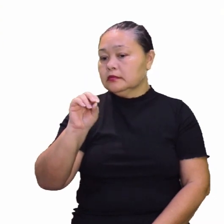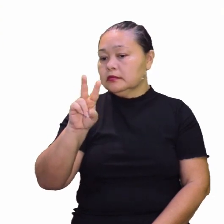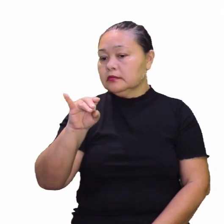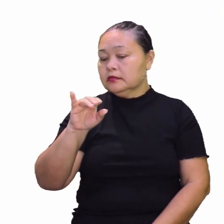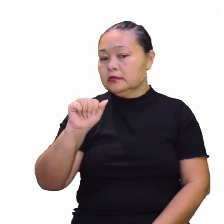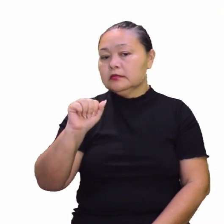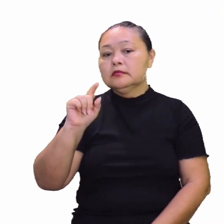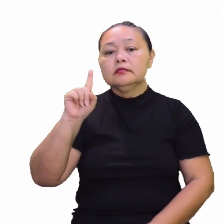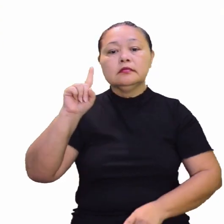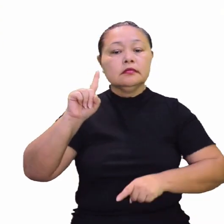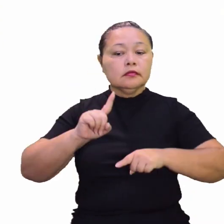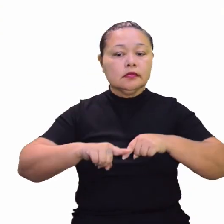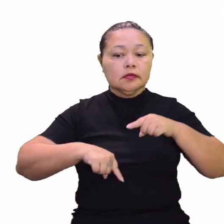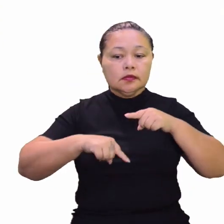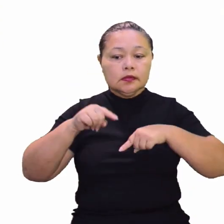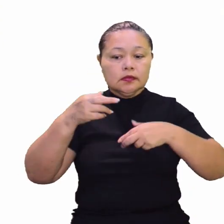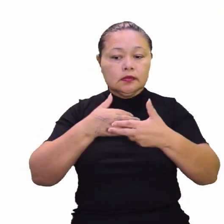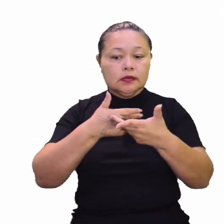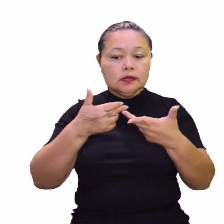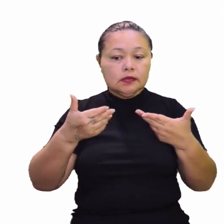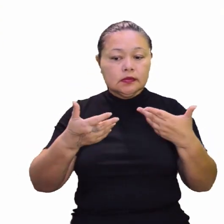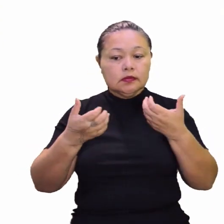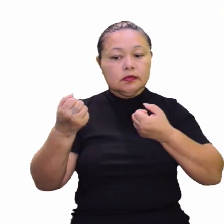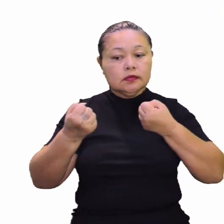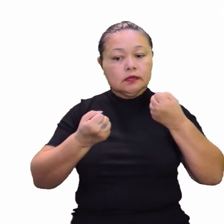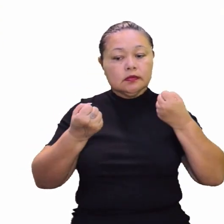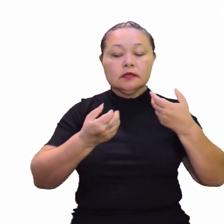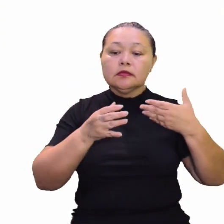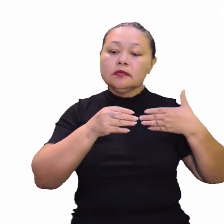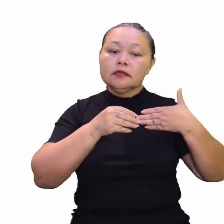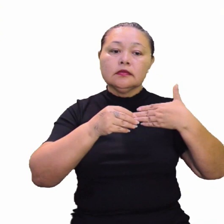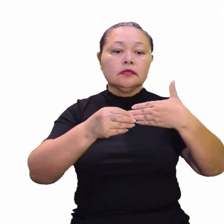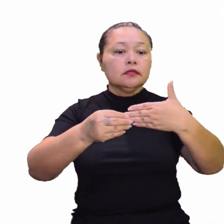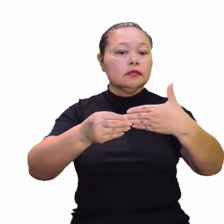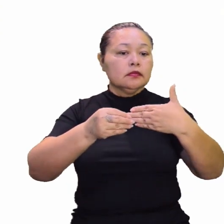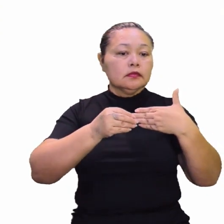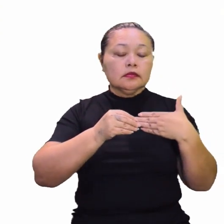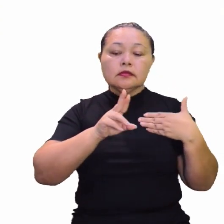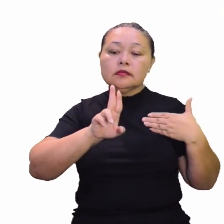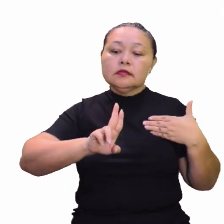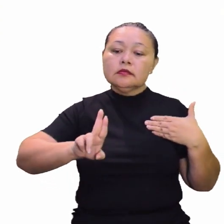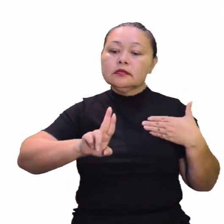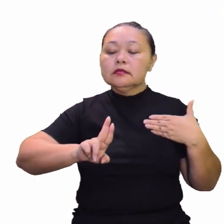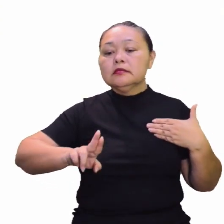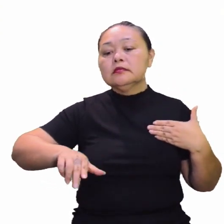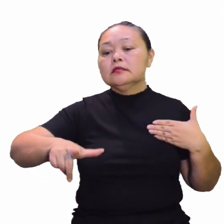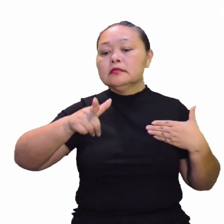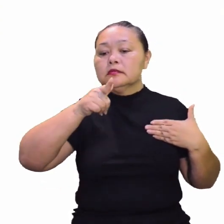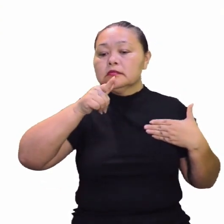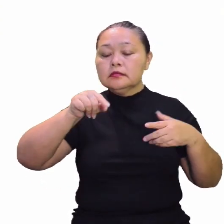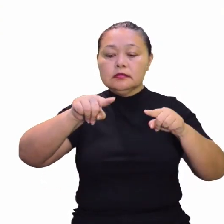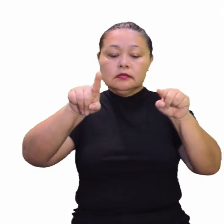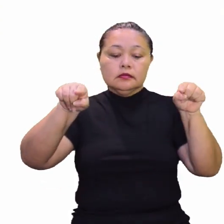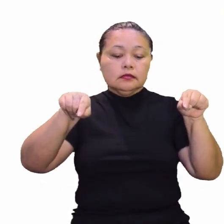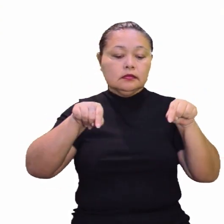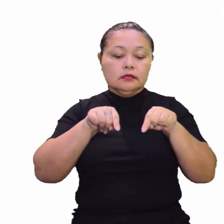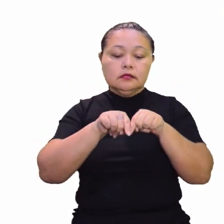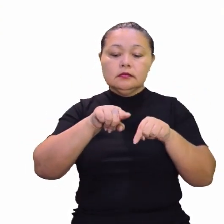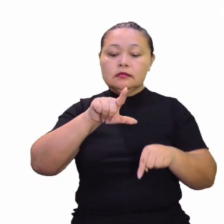utilizado sobre as águas de grandes rios e lagos. Sua principal função